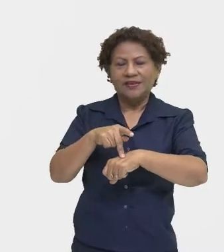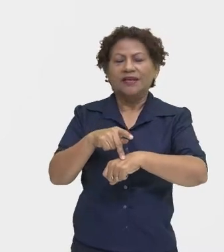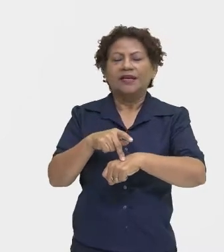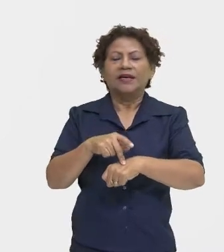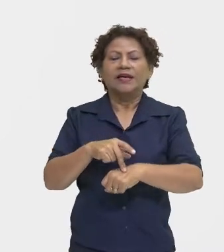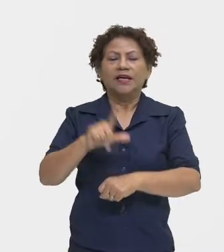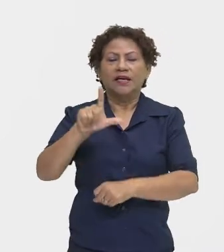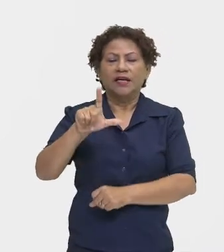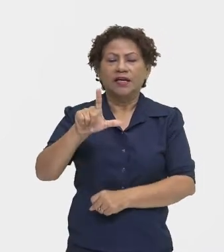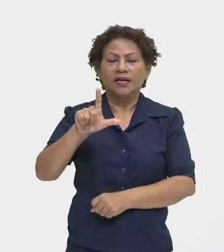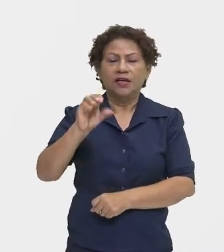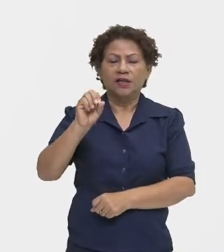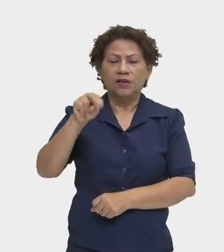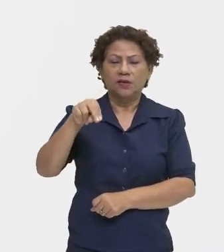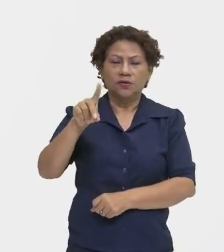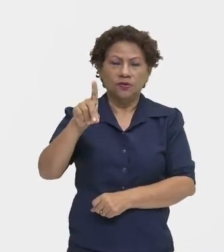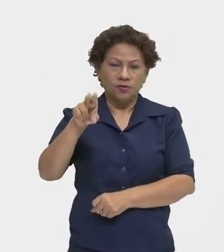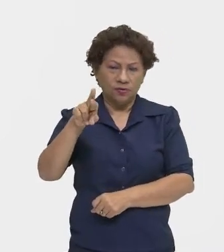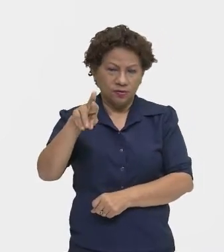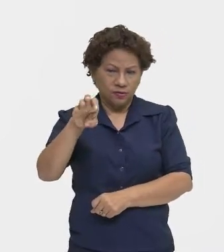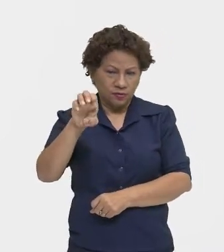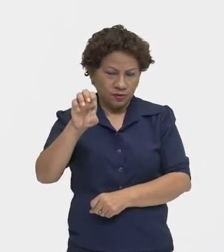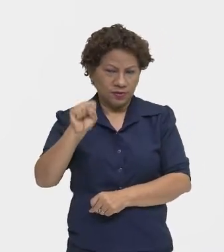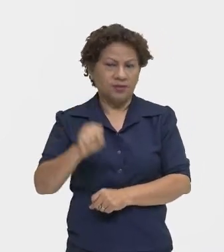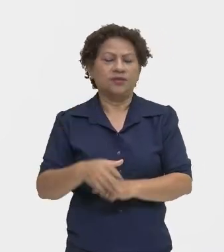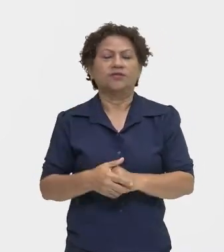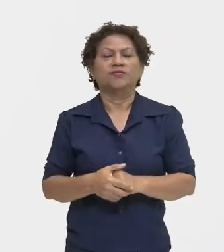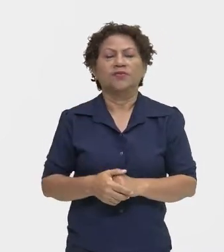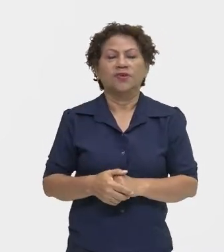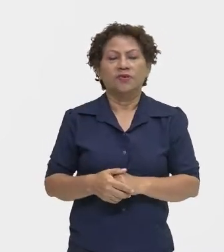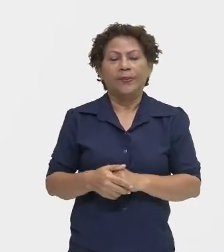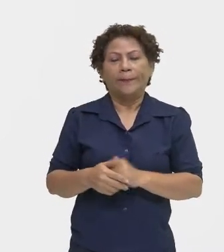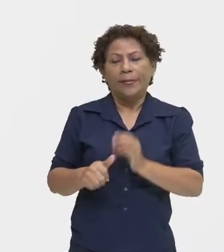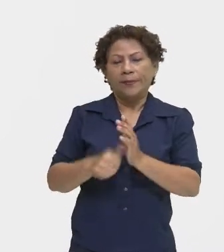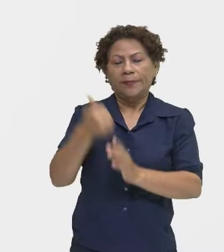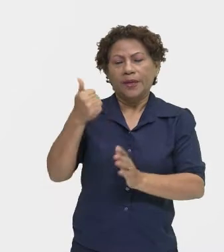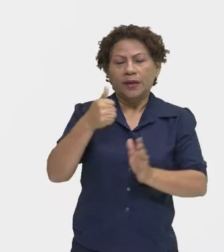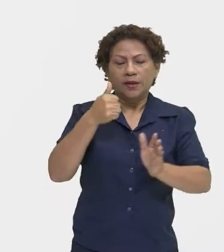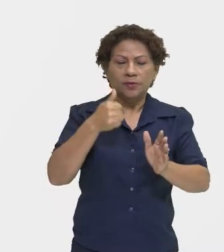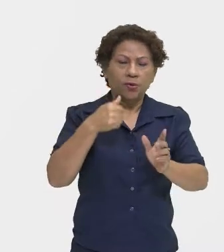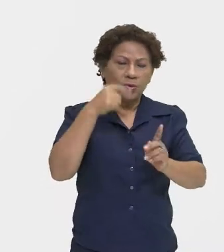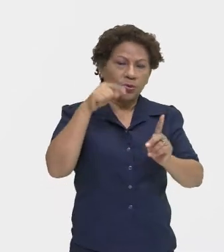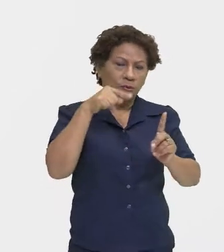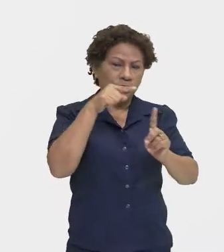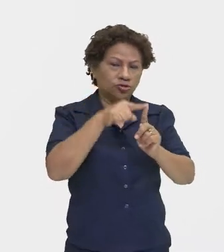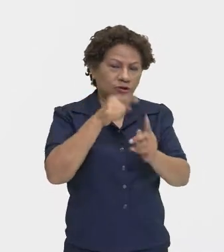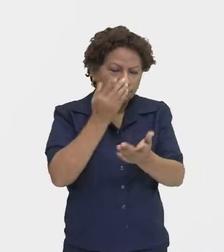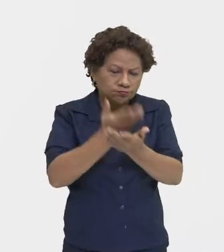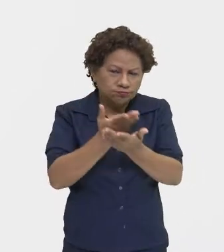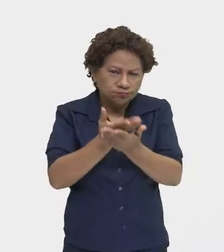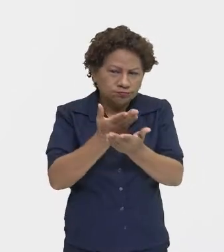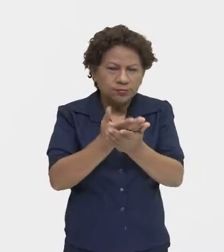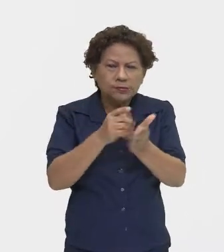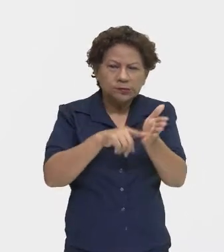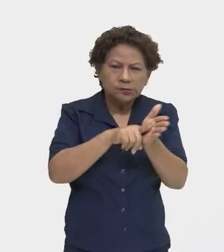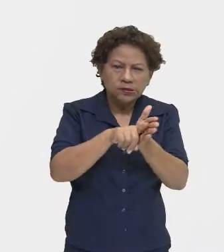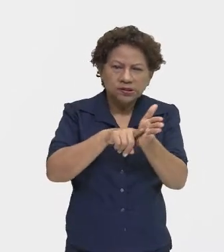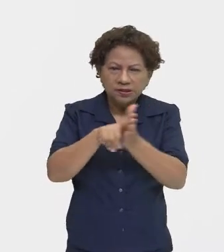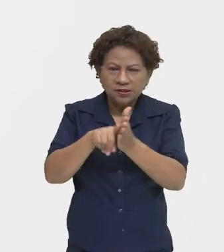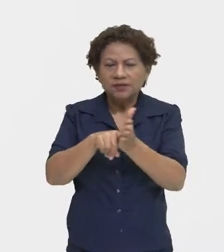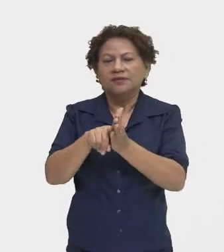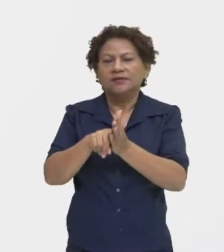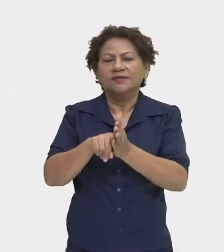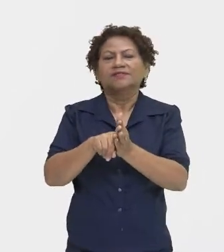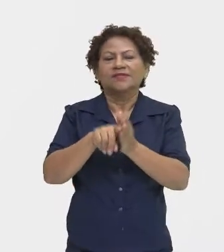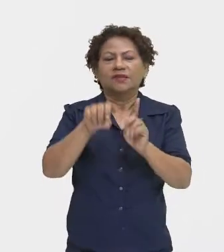1878. Então, a primeira instituição criada com o objetivo de estudar o folclore foi mencionada a Sociedade do Folclore,